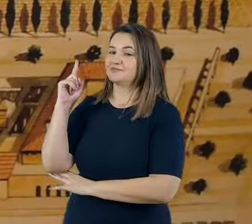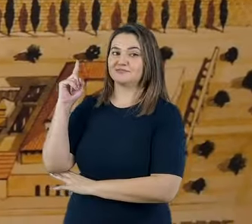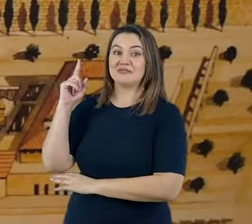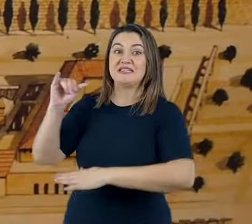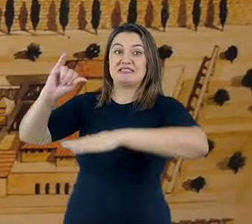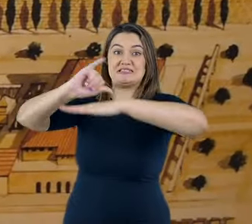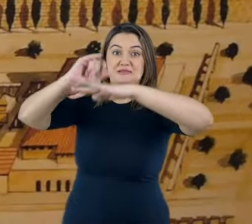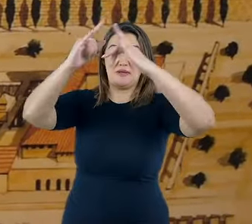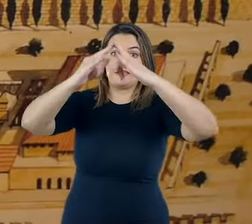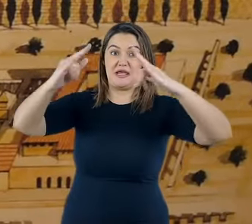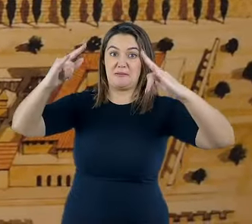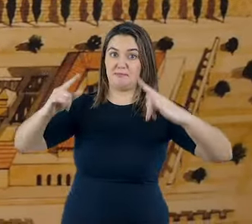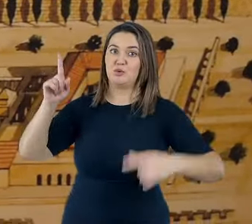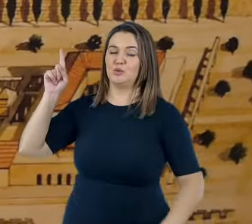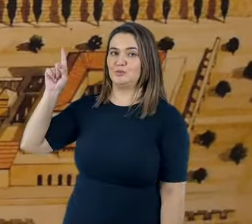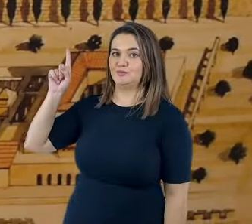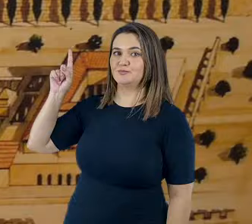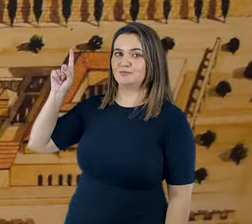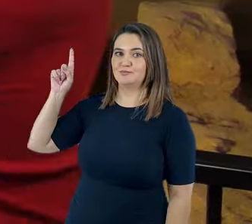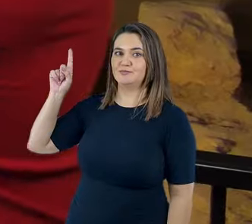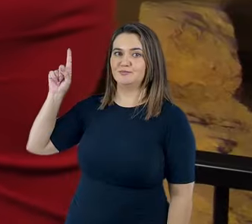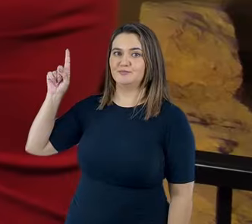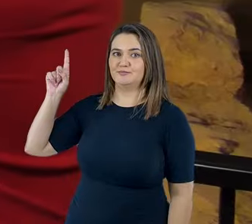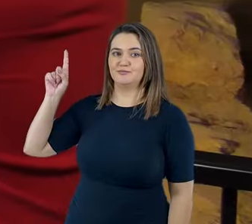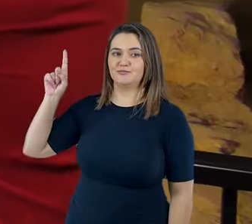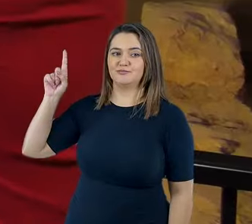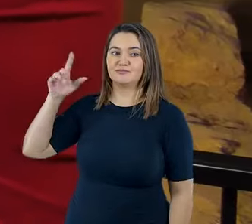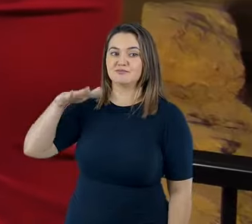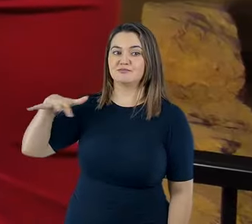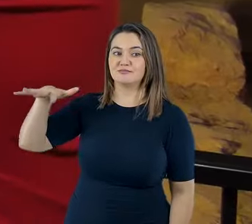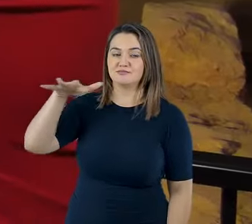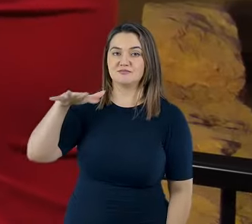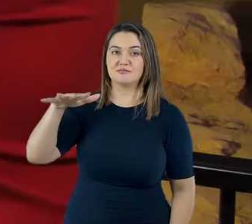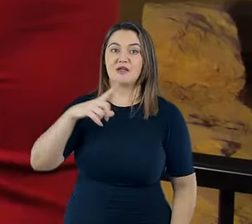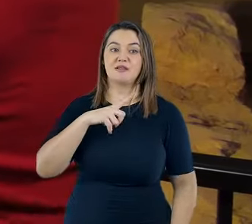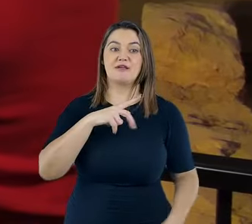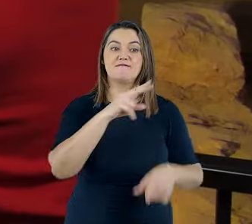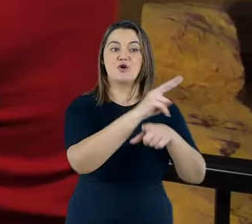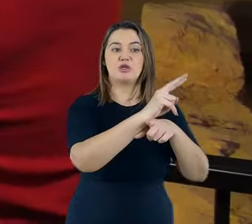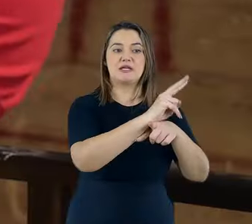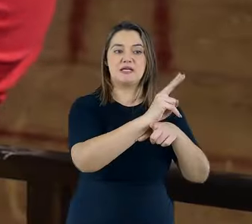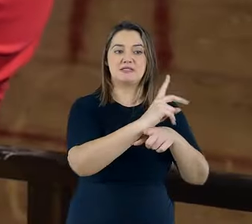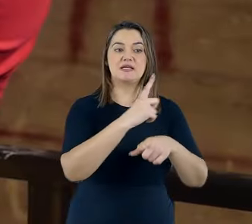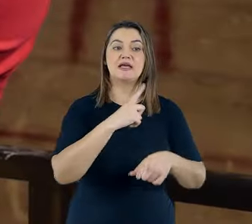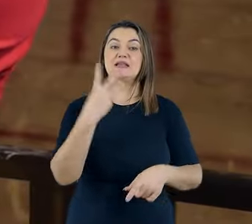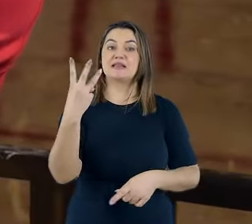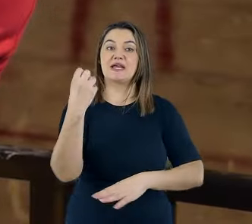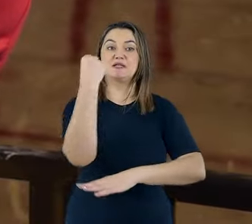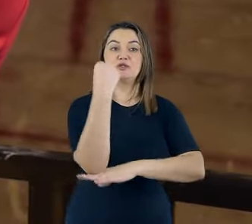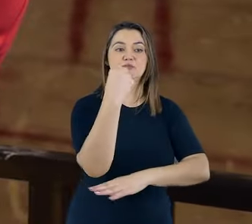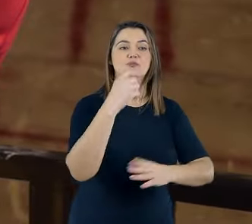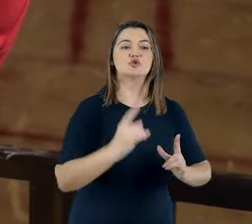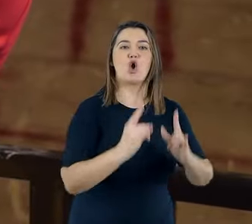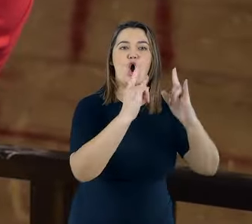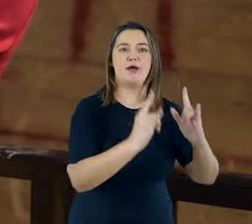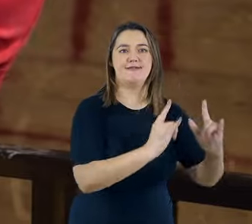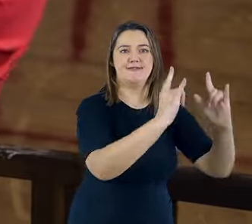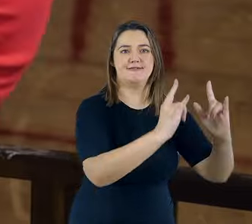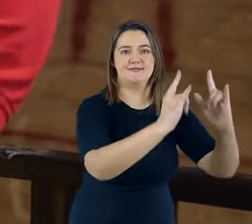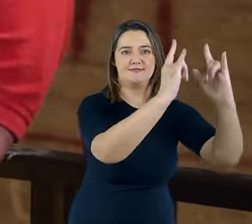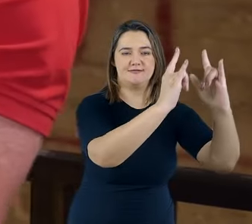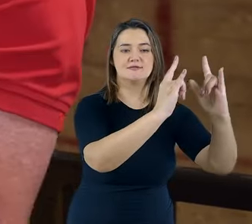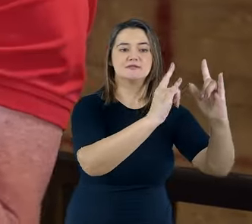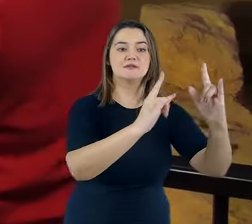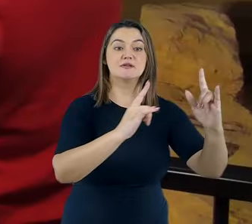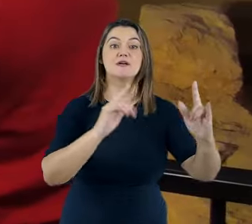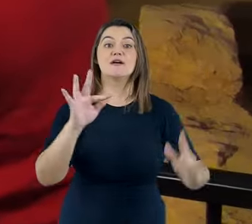o templo, outra obra de Herodes, né? Com toda a esplanada aqui, a fortaleza da Antônia e as 3 torres que ele